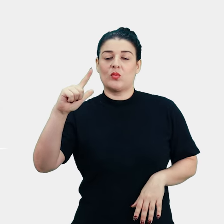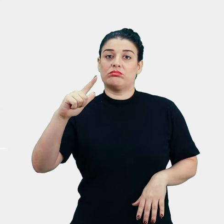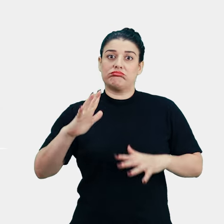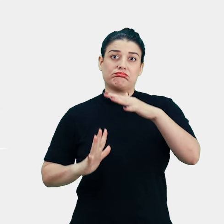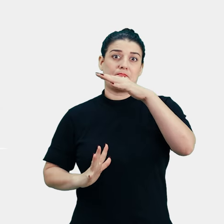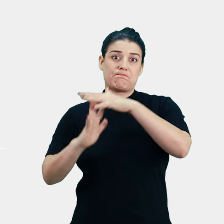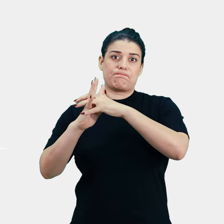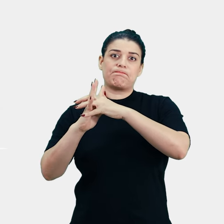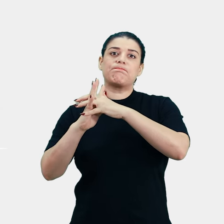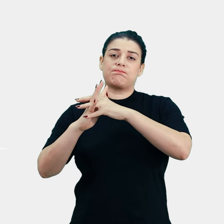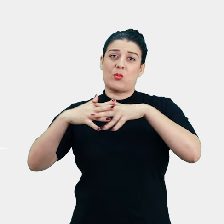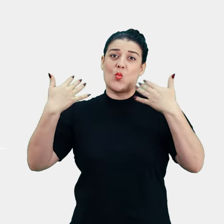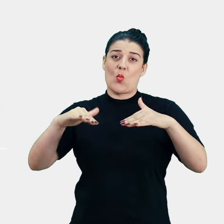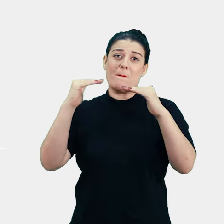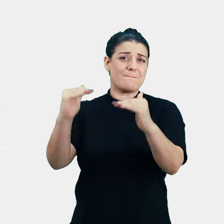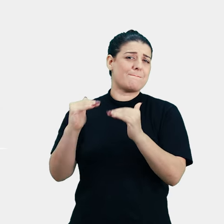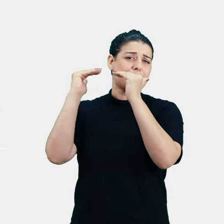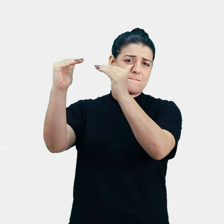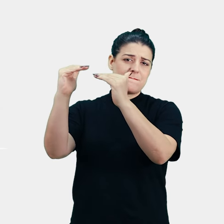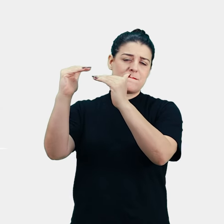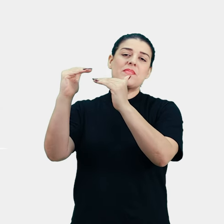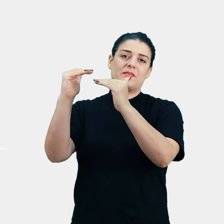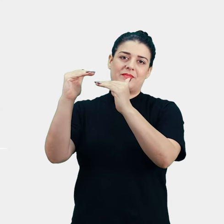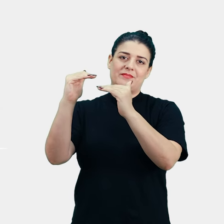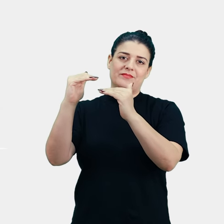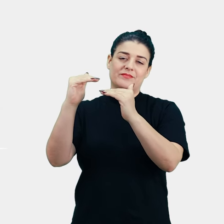alta resolução e altíssima resolução.